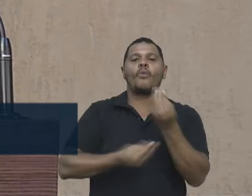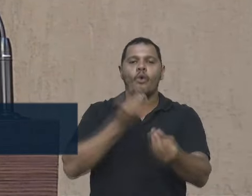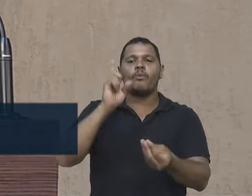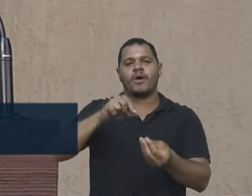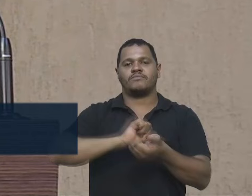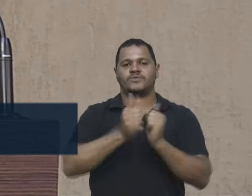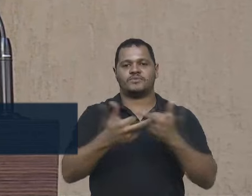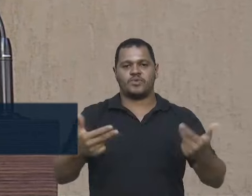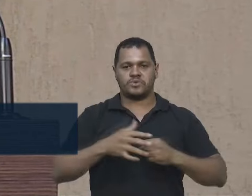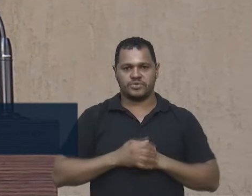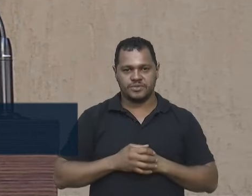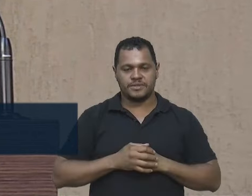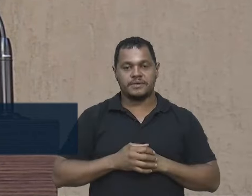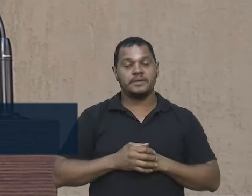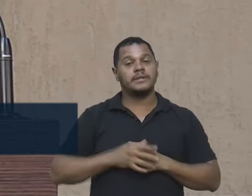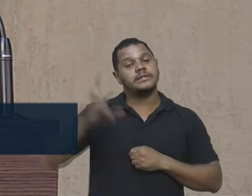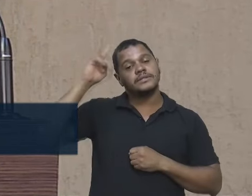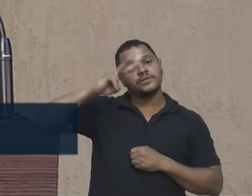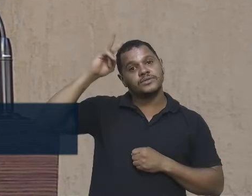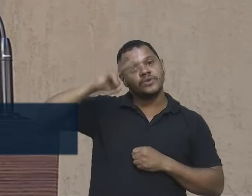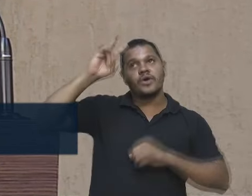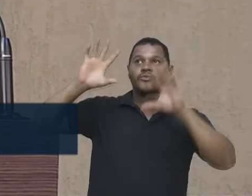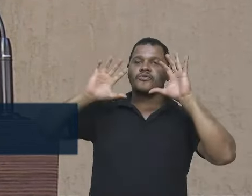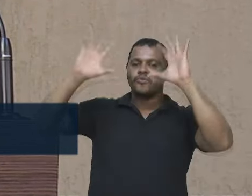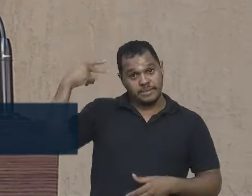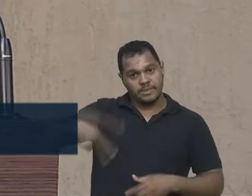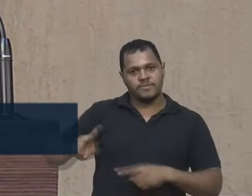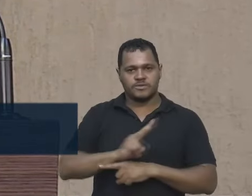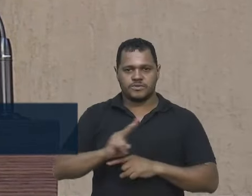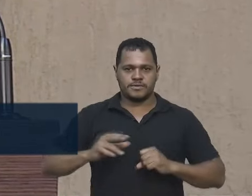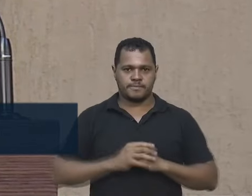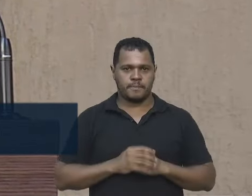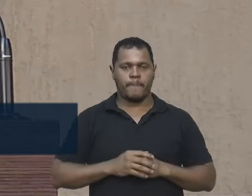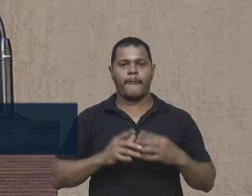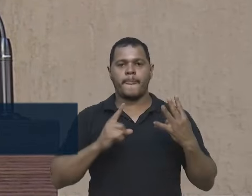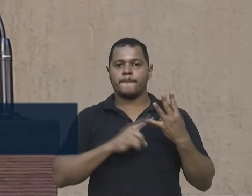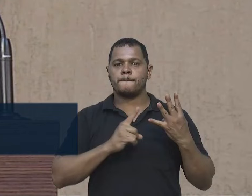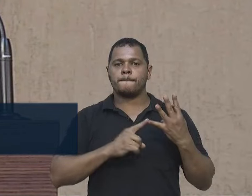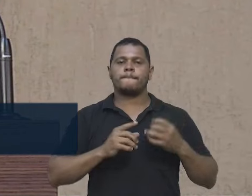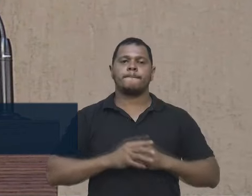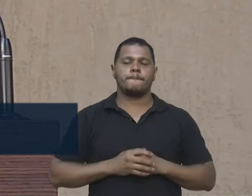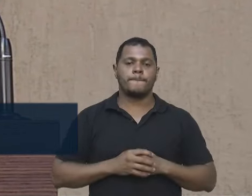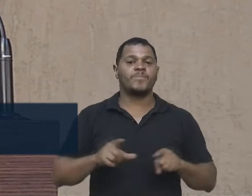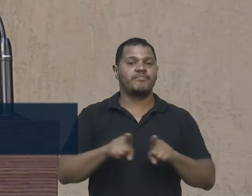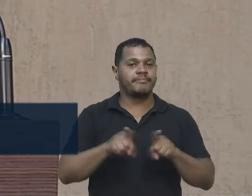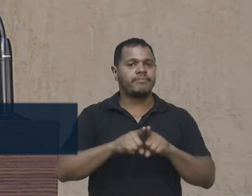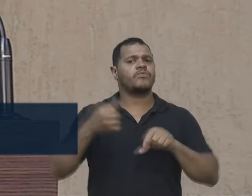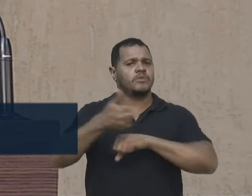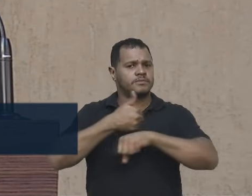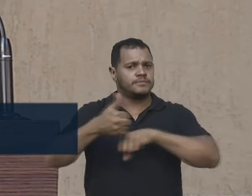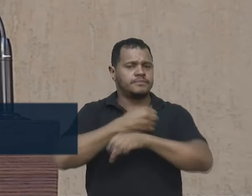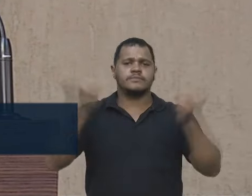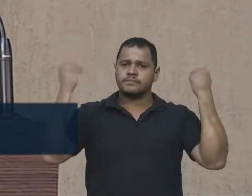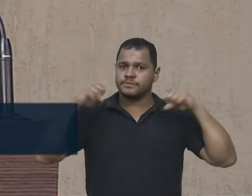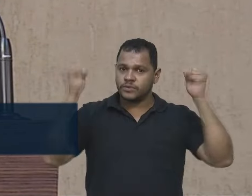história com voleibol se confunde com a história da minha vida né e por fim gostaria que os profissionais de educação